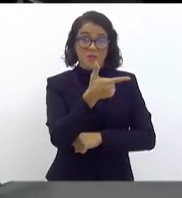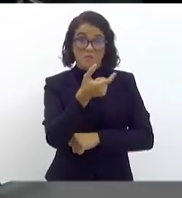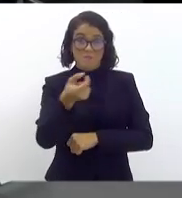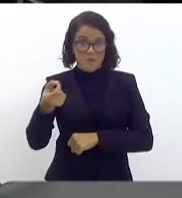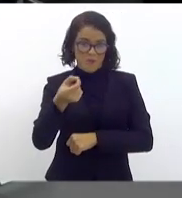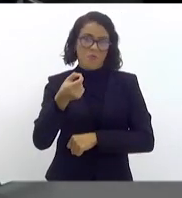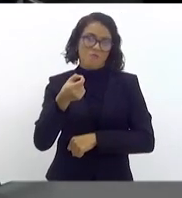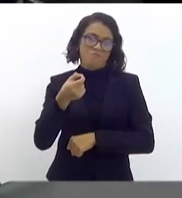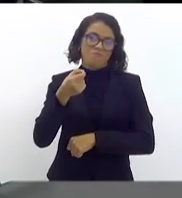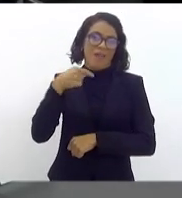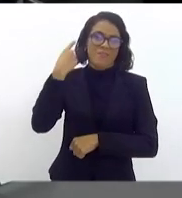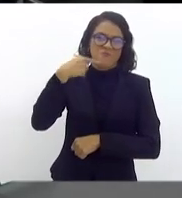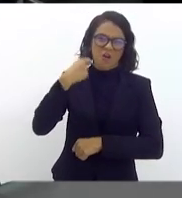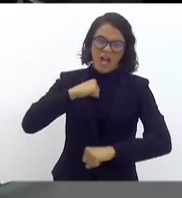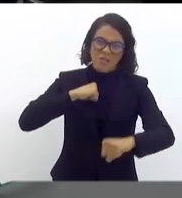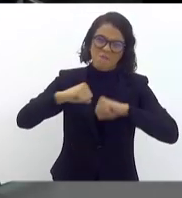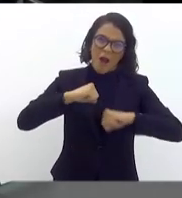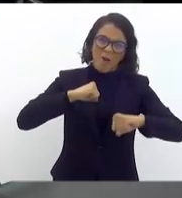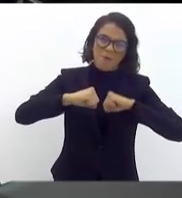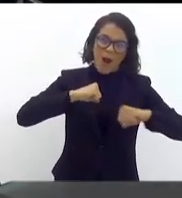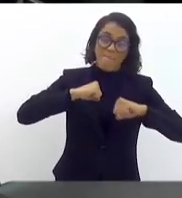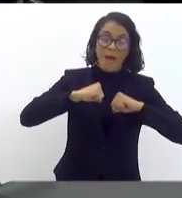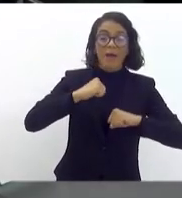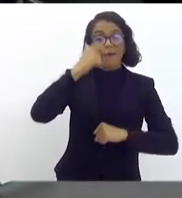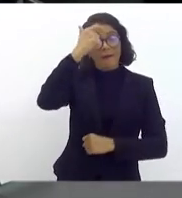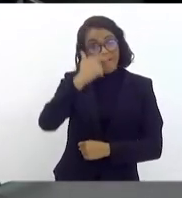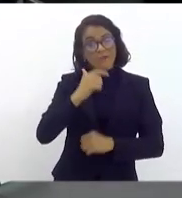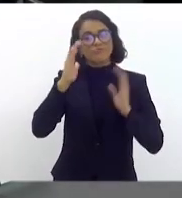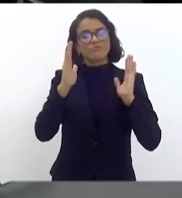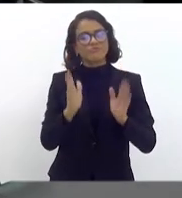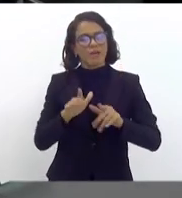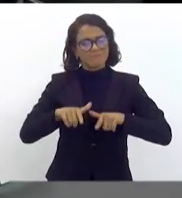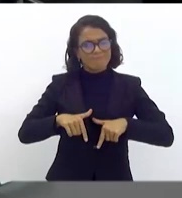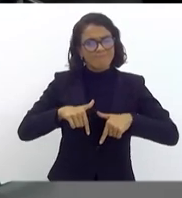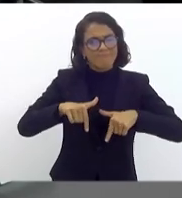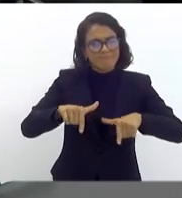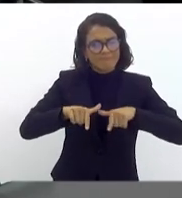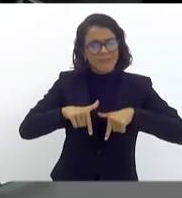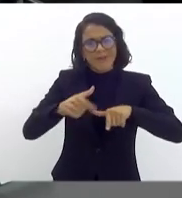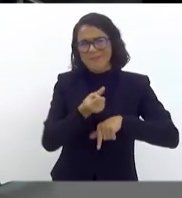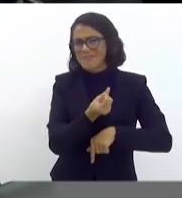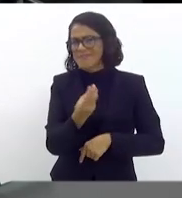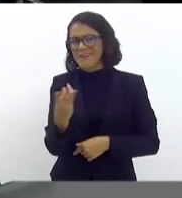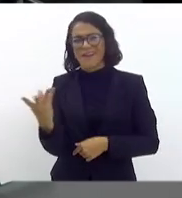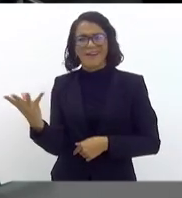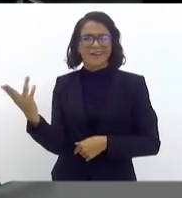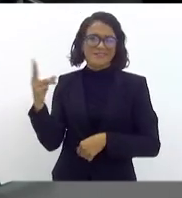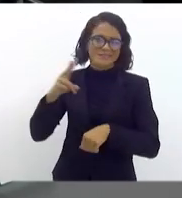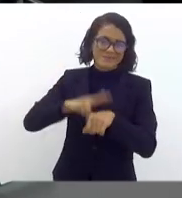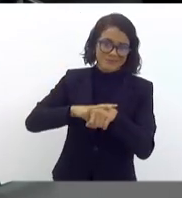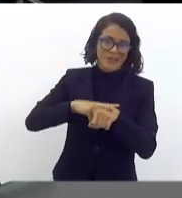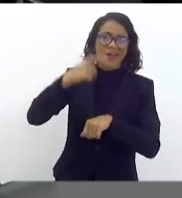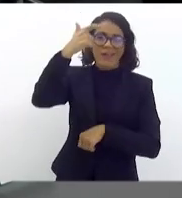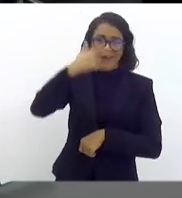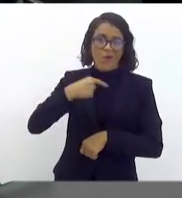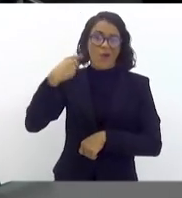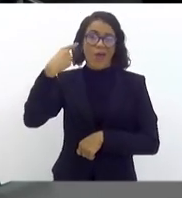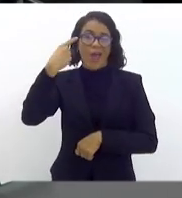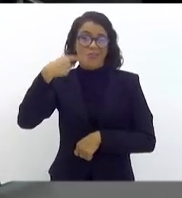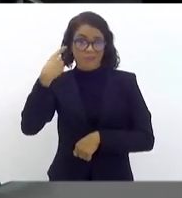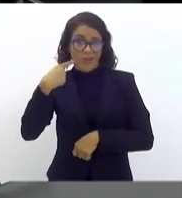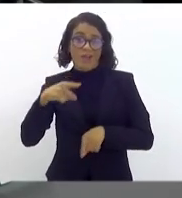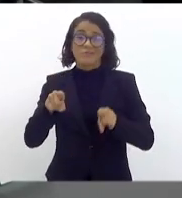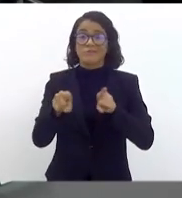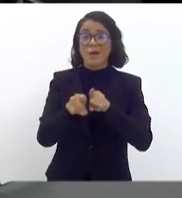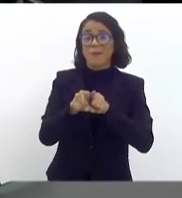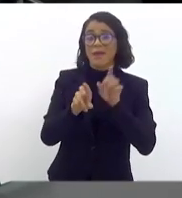como advogado militante, eu já atuei diversas vezes como advogado e um